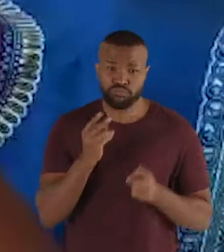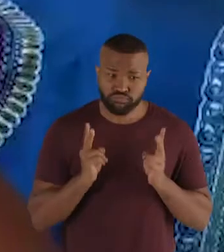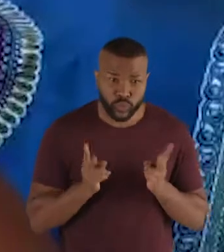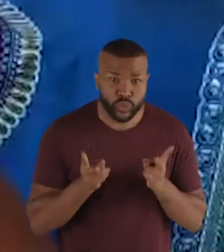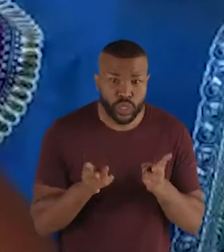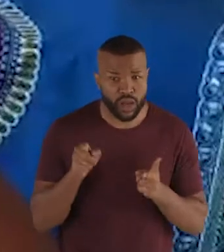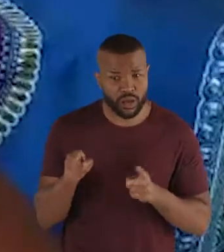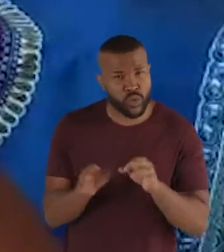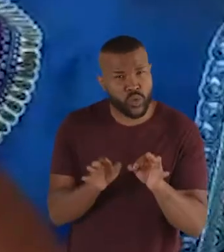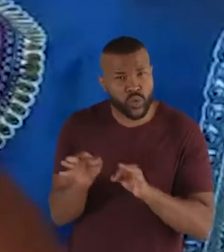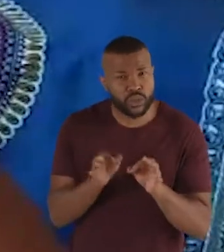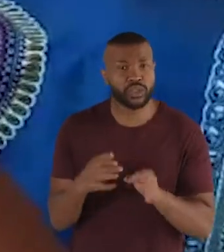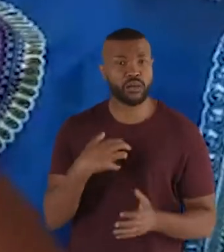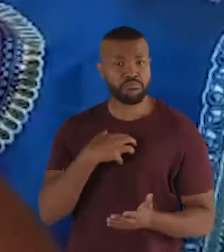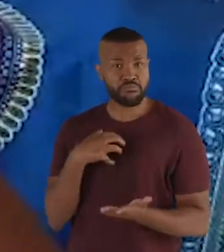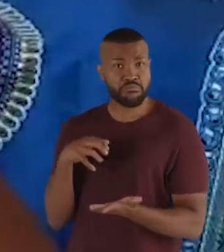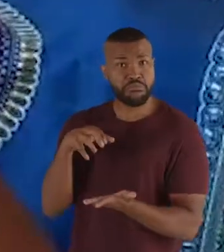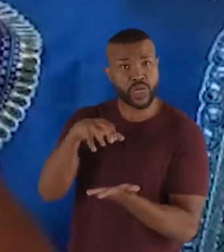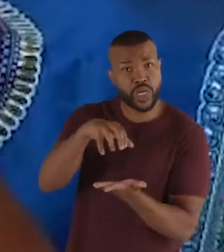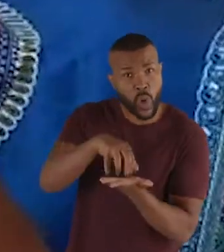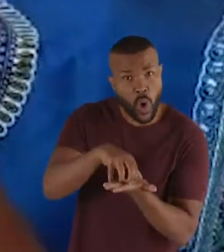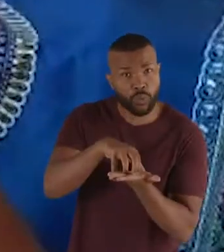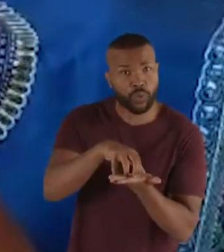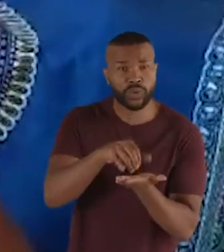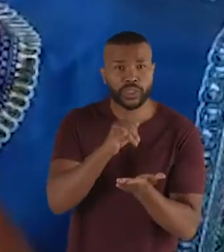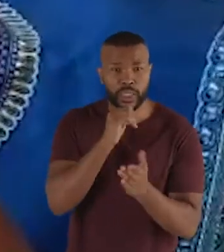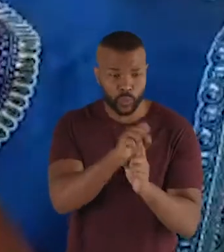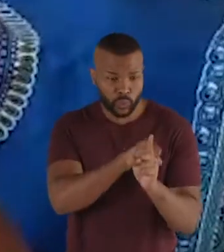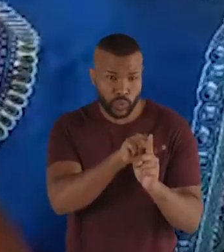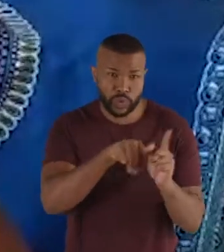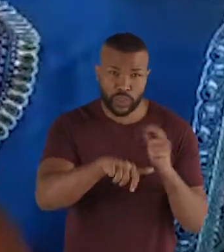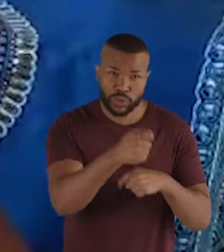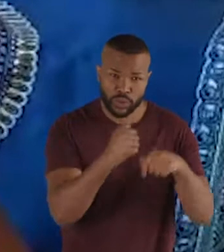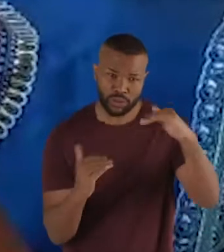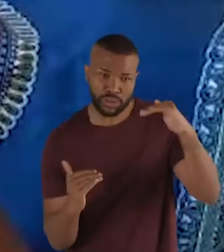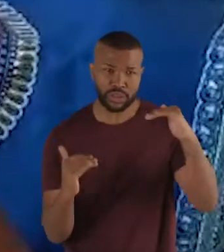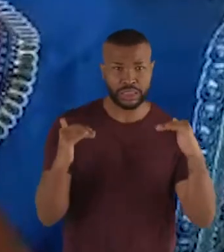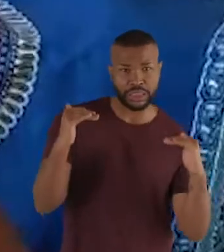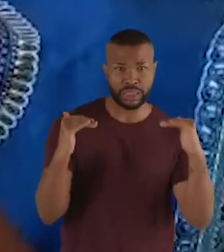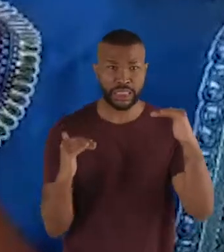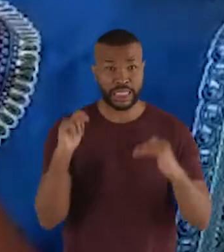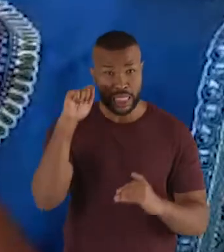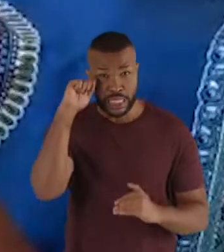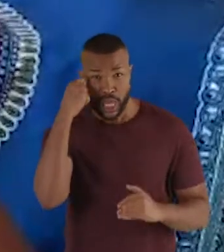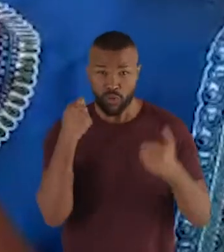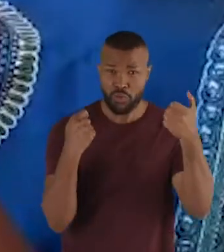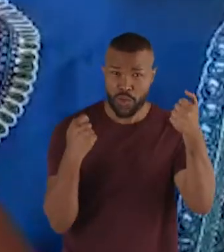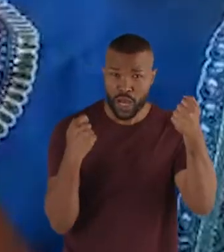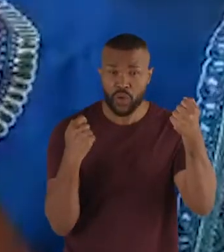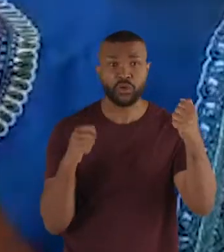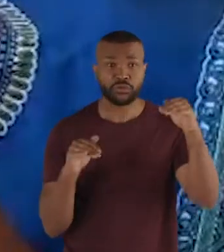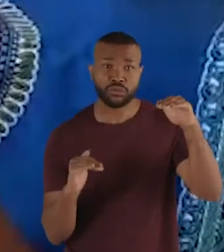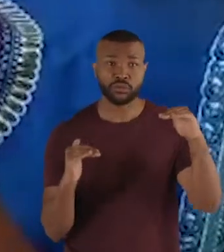de continuar a organizar os quilombos, a desigualdade socioeconômica entre brancos e